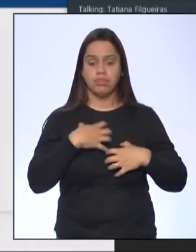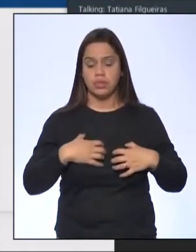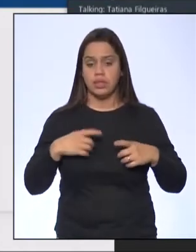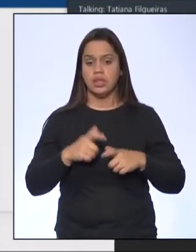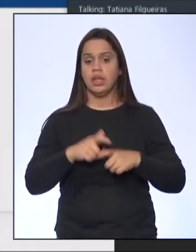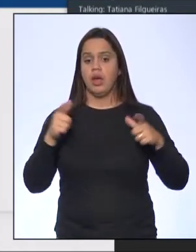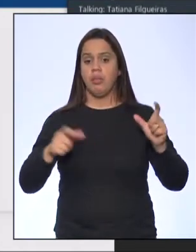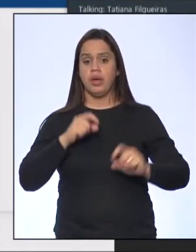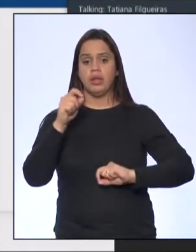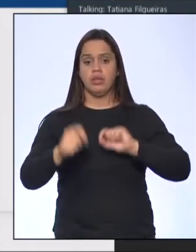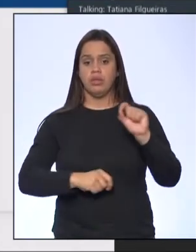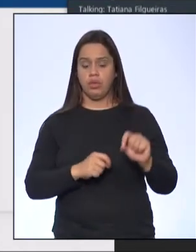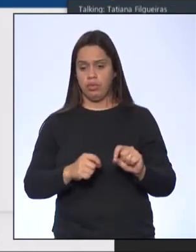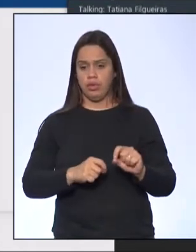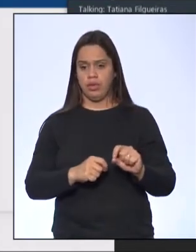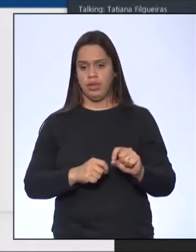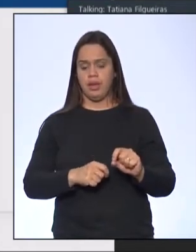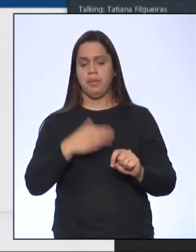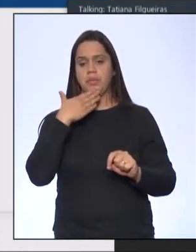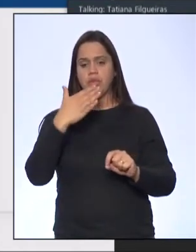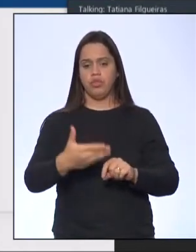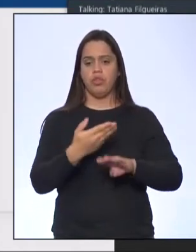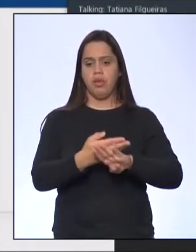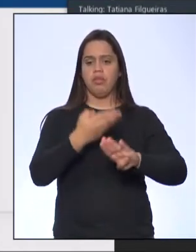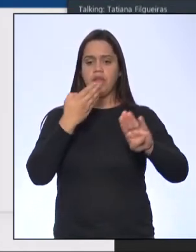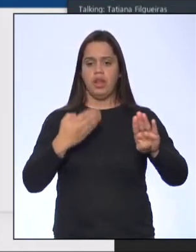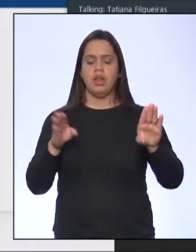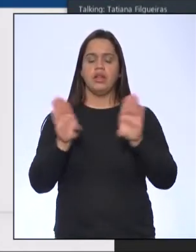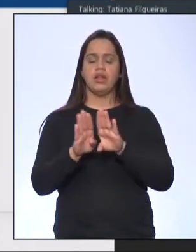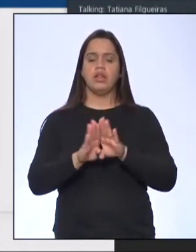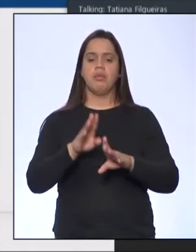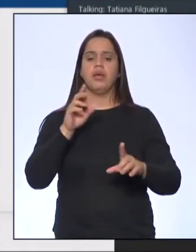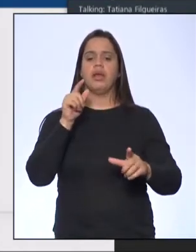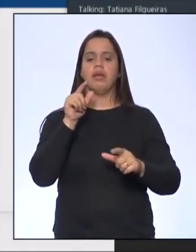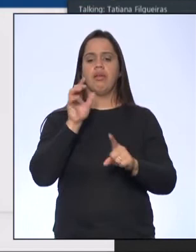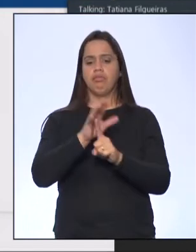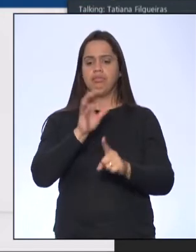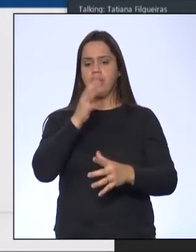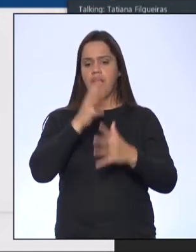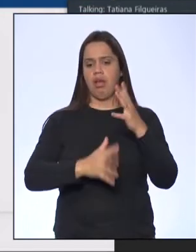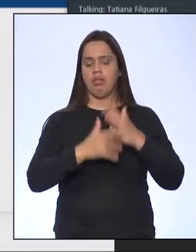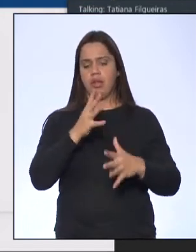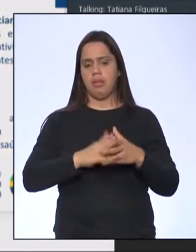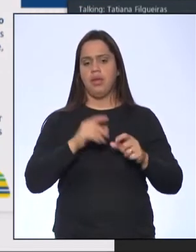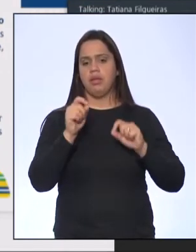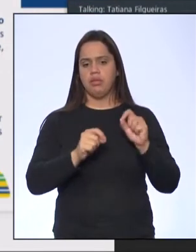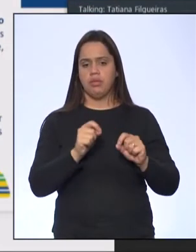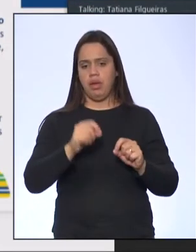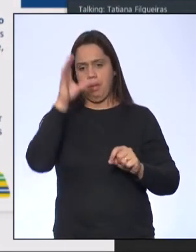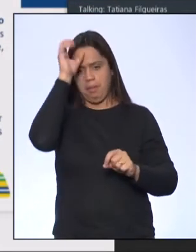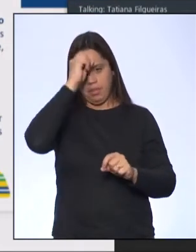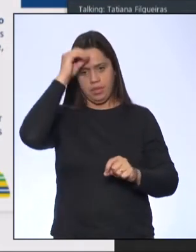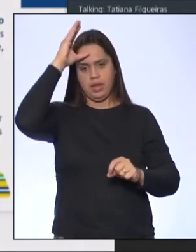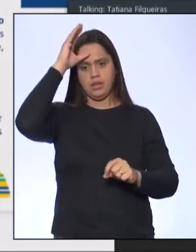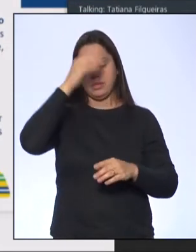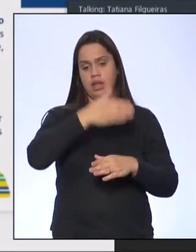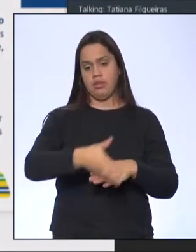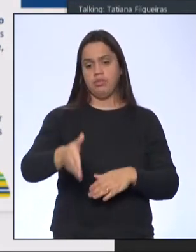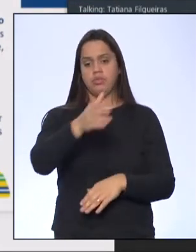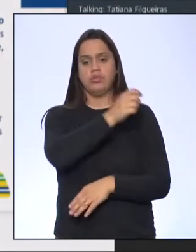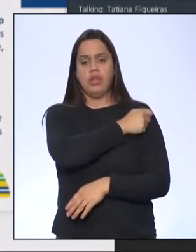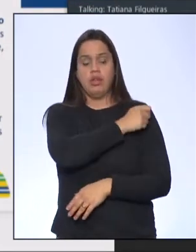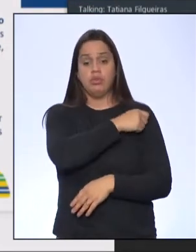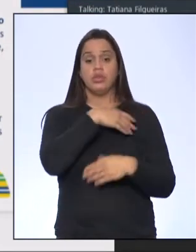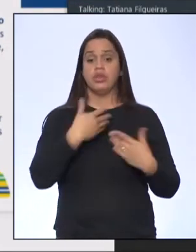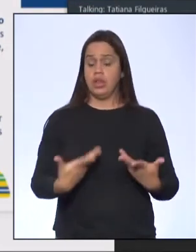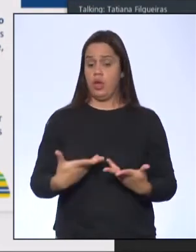taxas de afastamento e também afeta o aprendizado dos estudantes. Então, elas são importantes para o professor, para